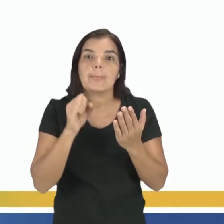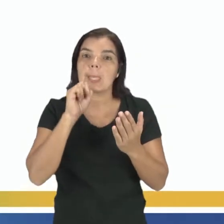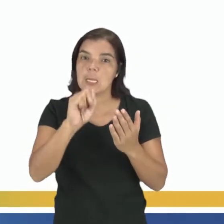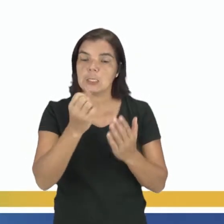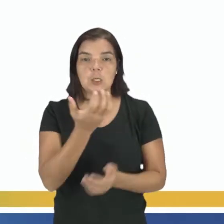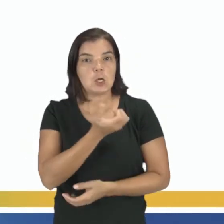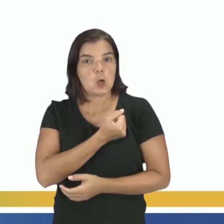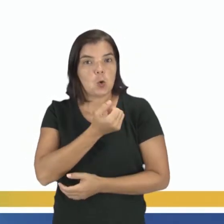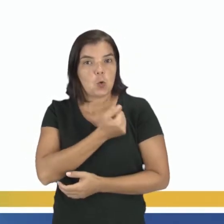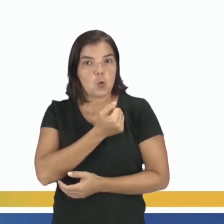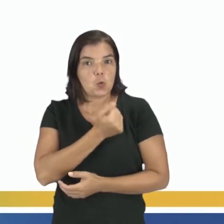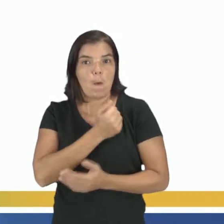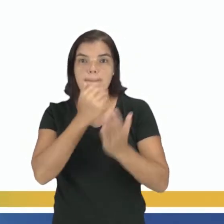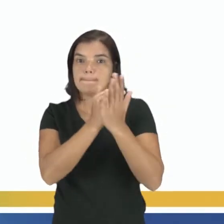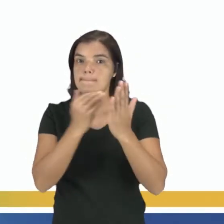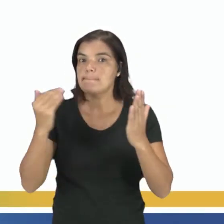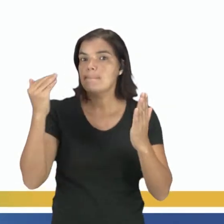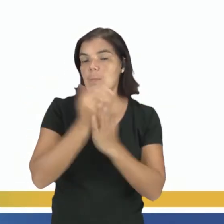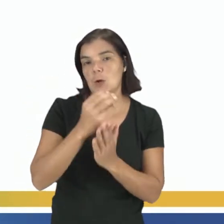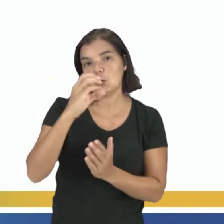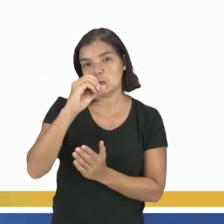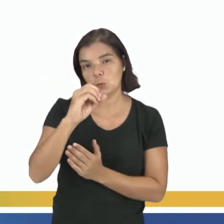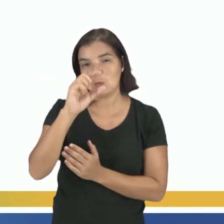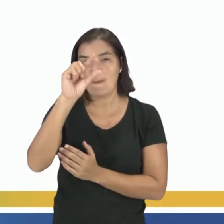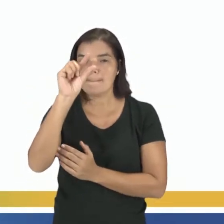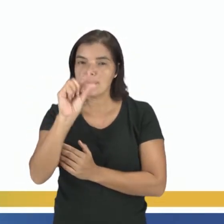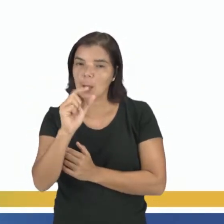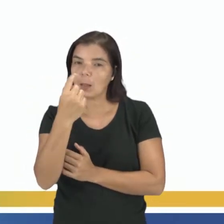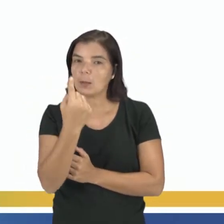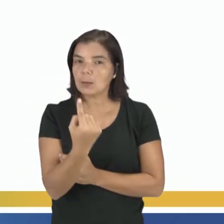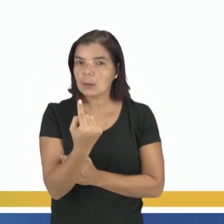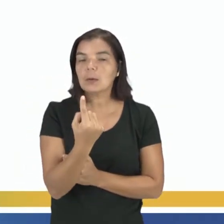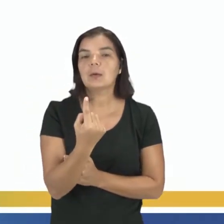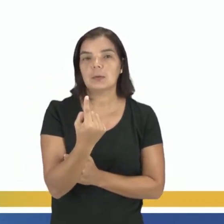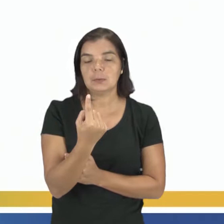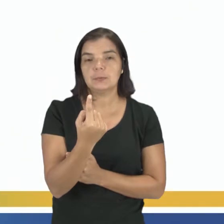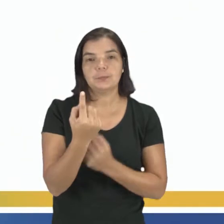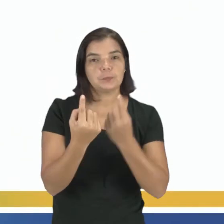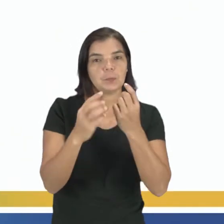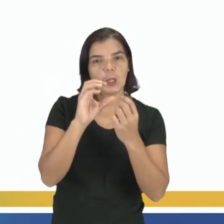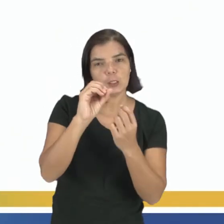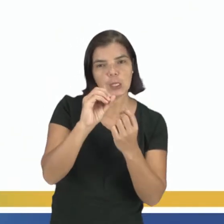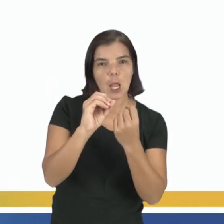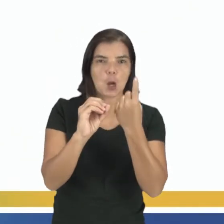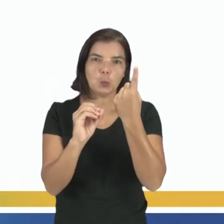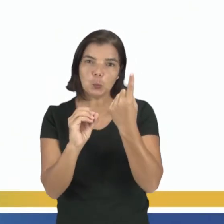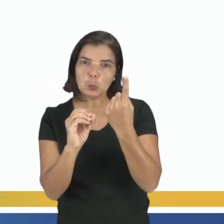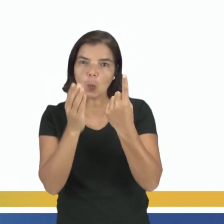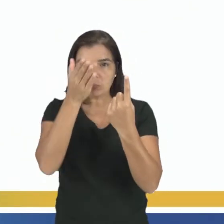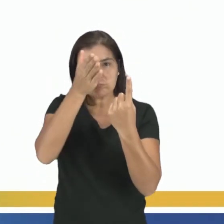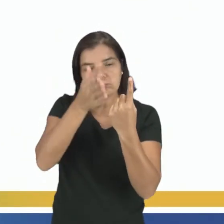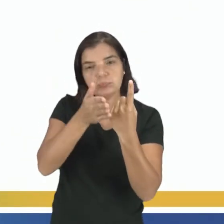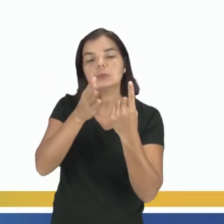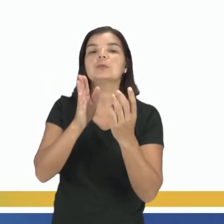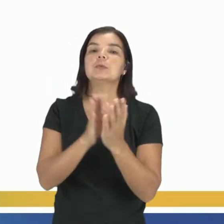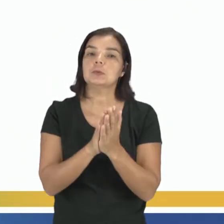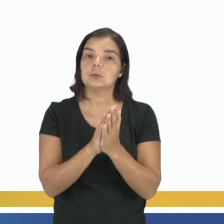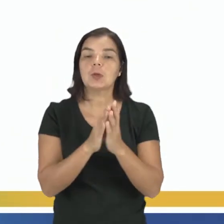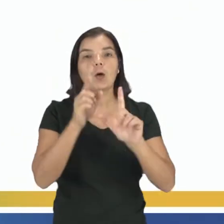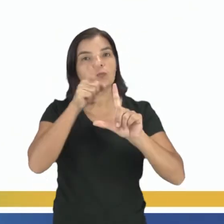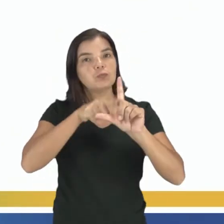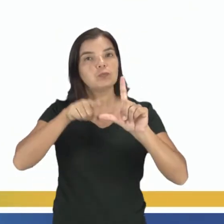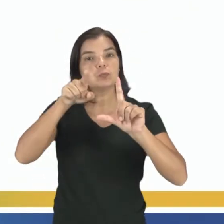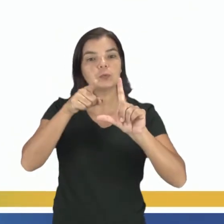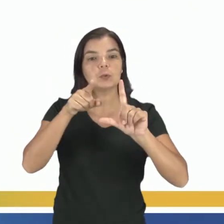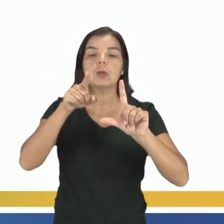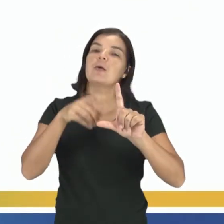base ela é maior do que 0 e menor do que 1, ou seja, ela está aí entre 0 e 1, então o nosso gráfico ele